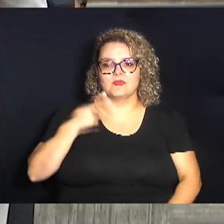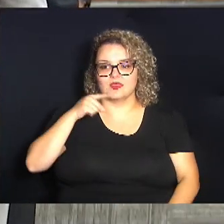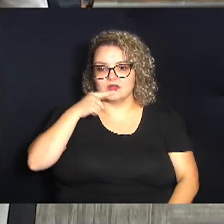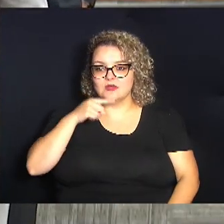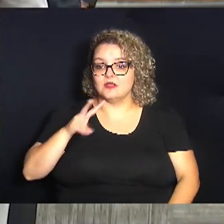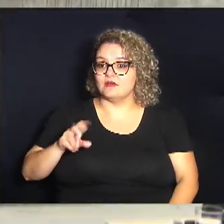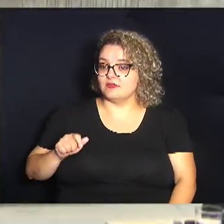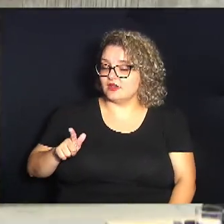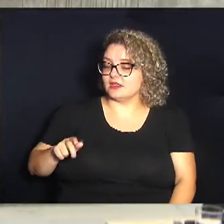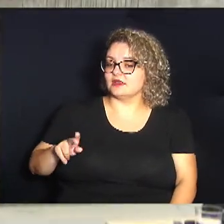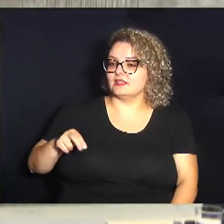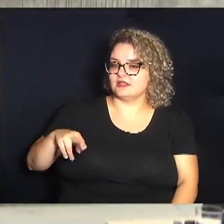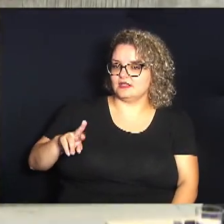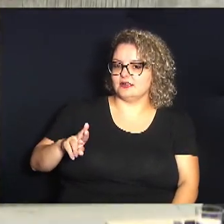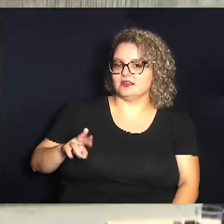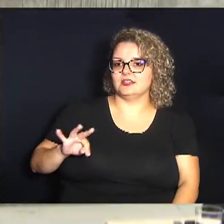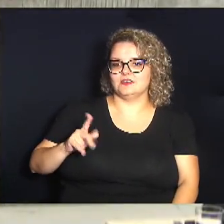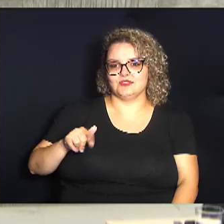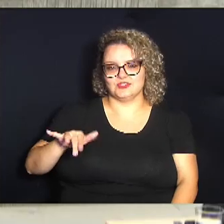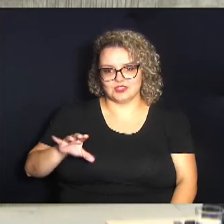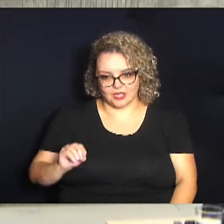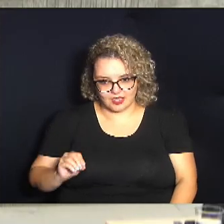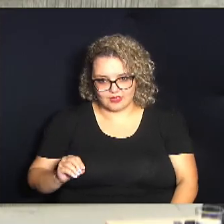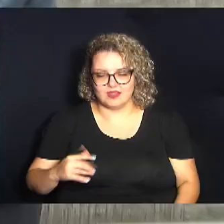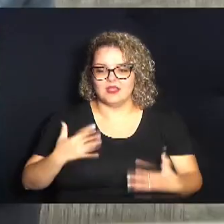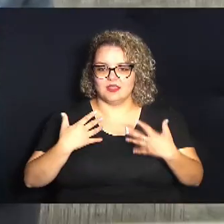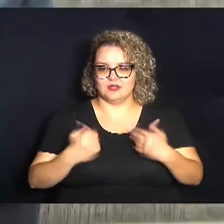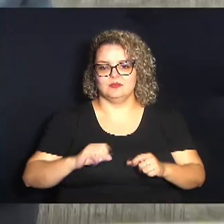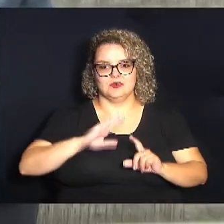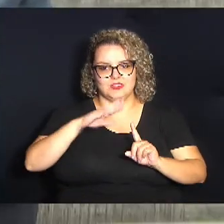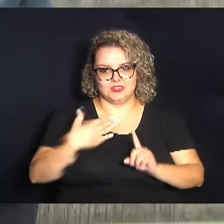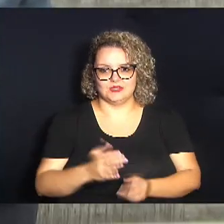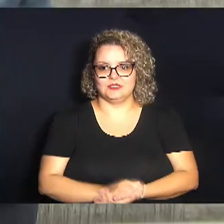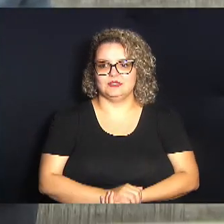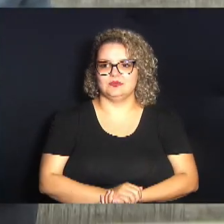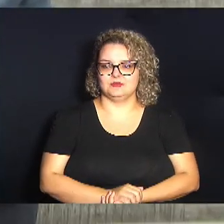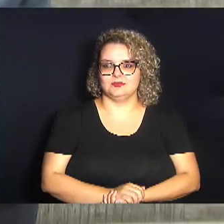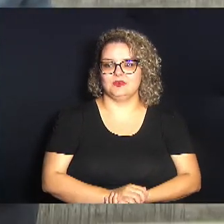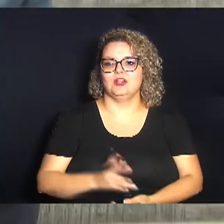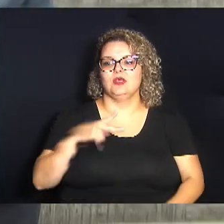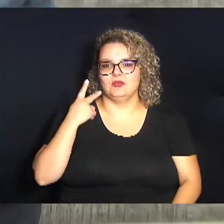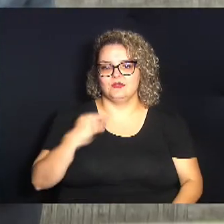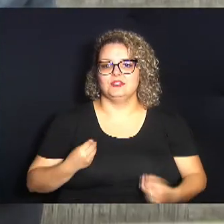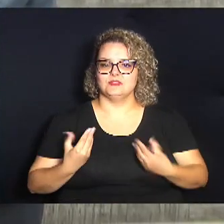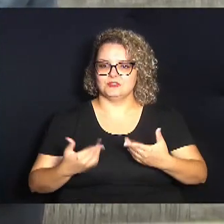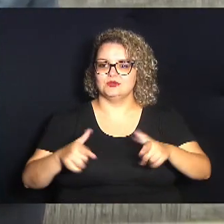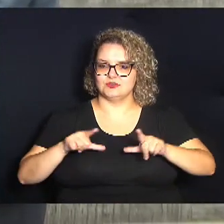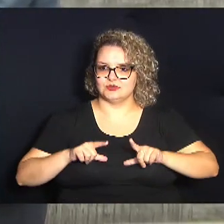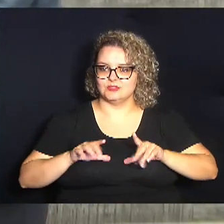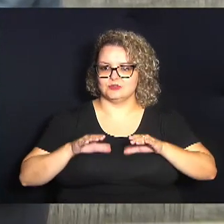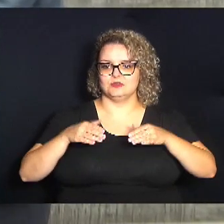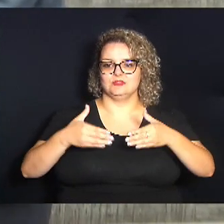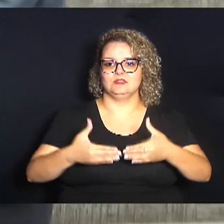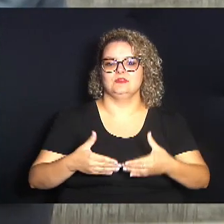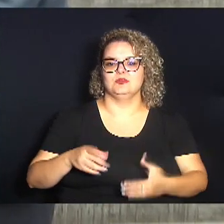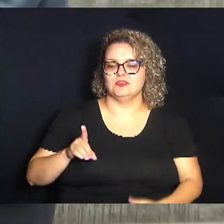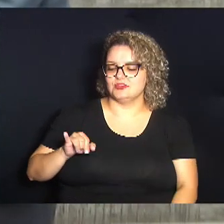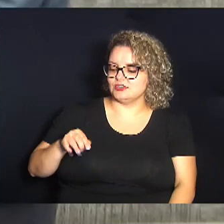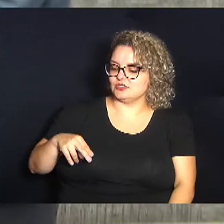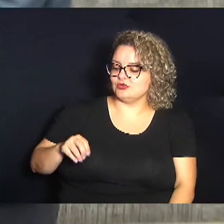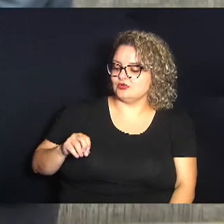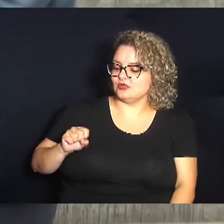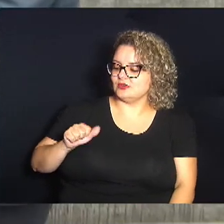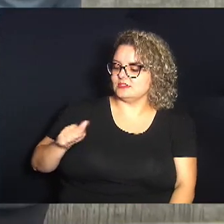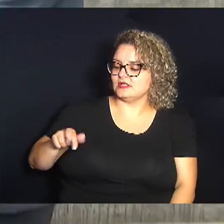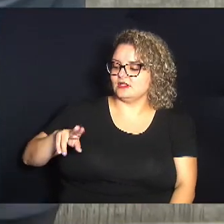Wagner José Ferretti e Tiago de Souza receberam a honraria. O parlamentar também entregou o diploma para o grupo Dinossauros do Samba,